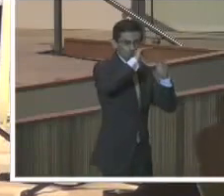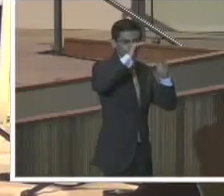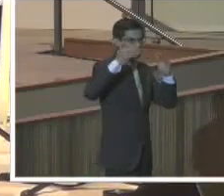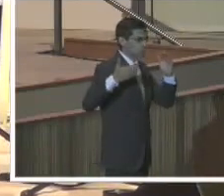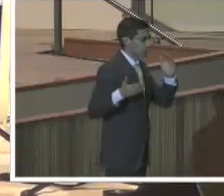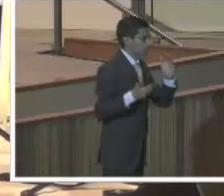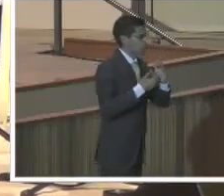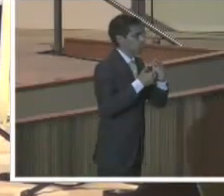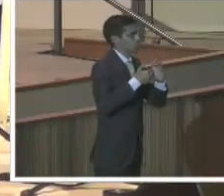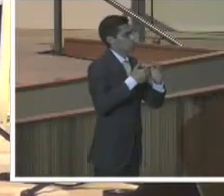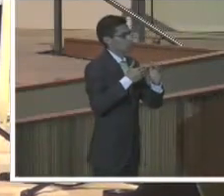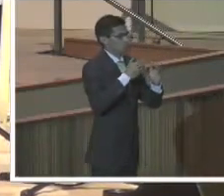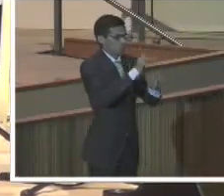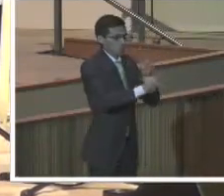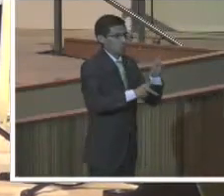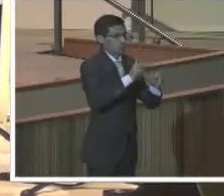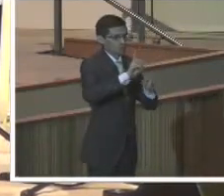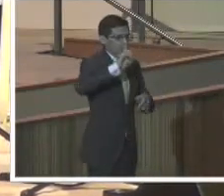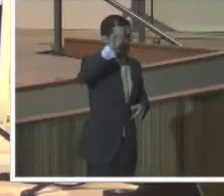que está sofrendo.